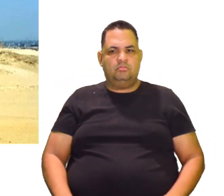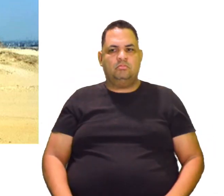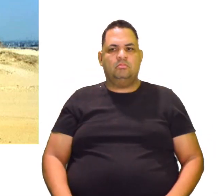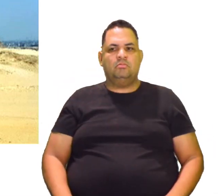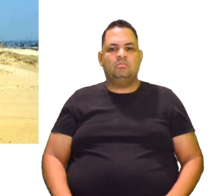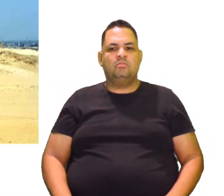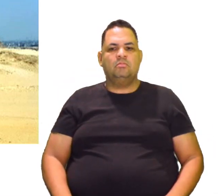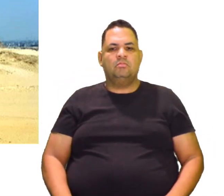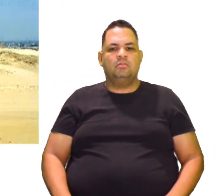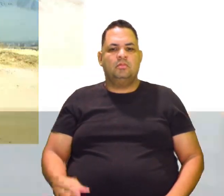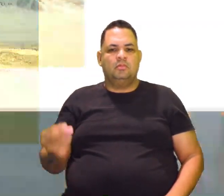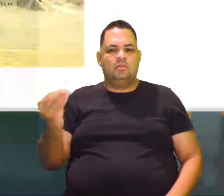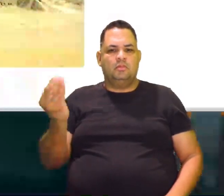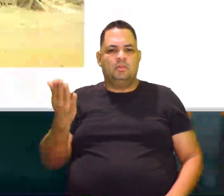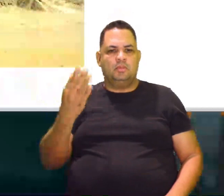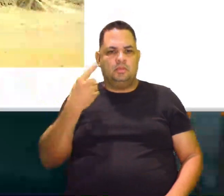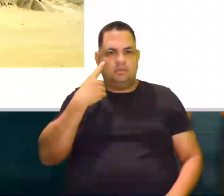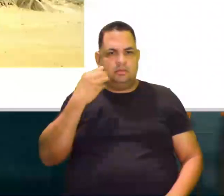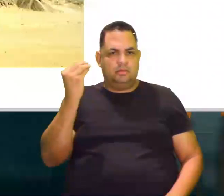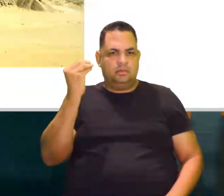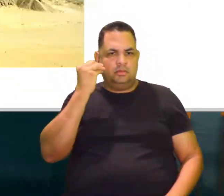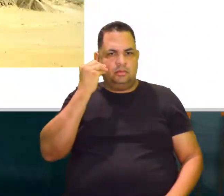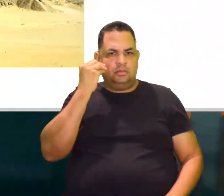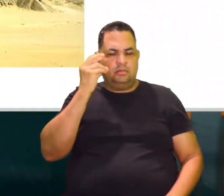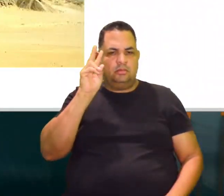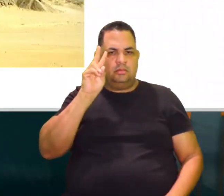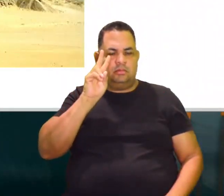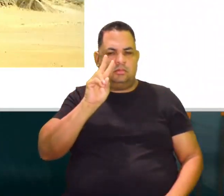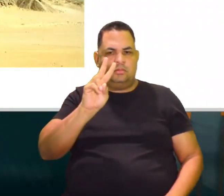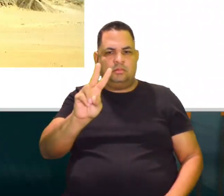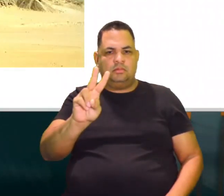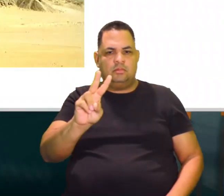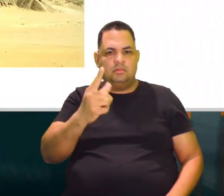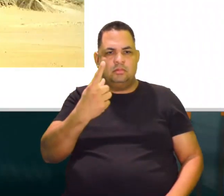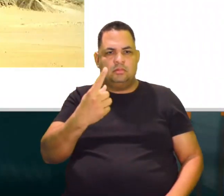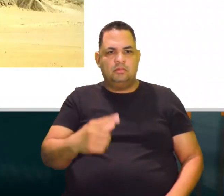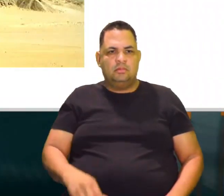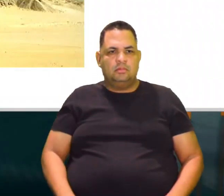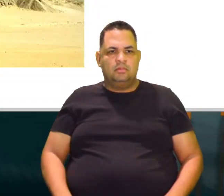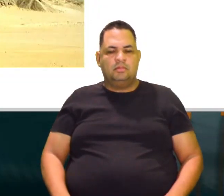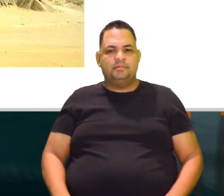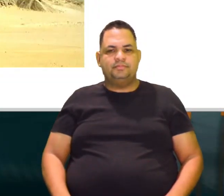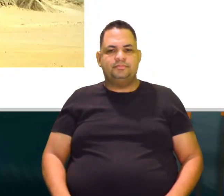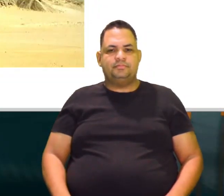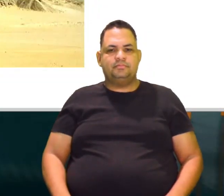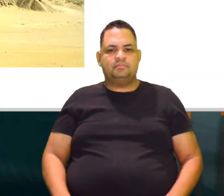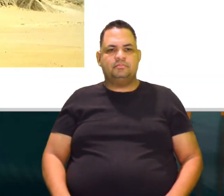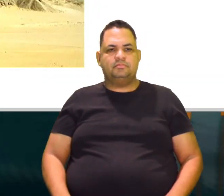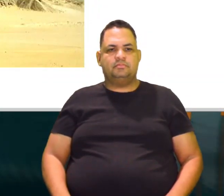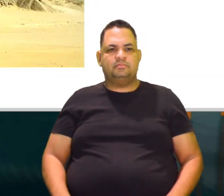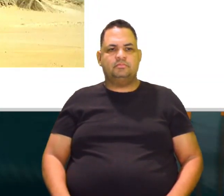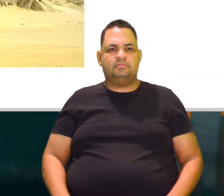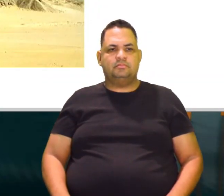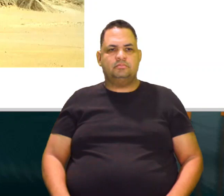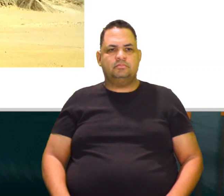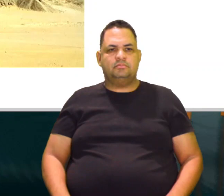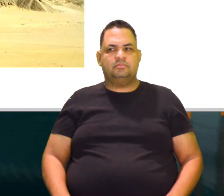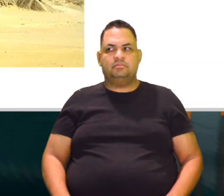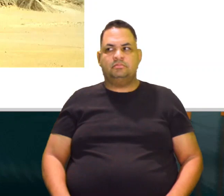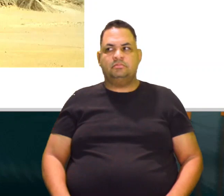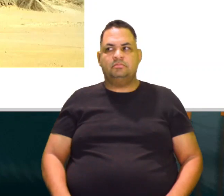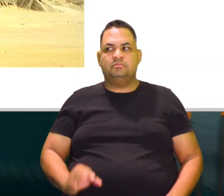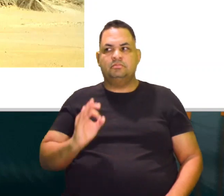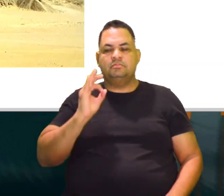tentar visualizar com vocês aqui. Eu já consegui fazer o croma, né, em que eu ficava dentro da pirâmide, já que não vai ser possível,